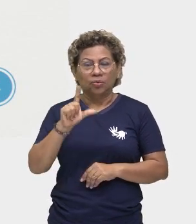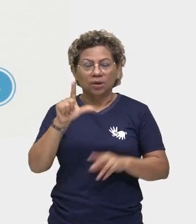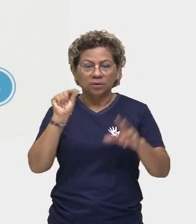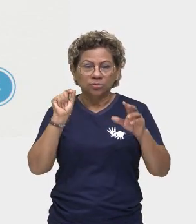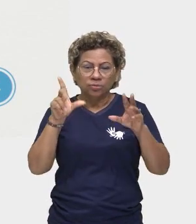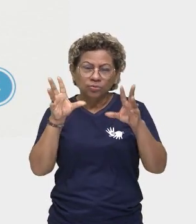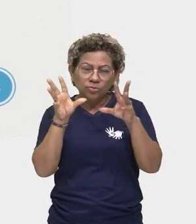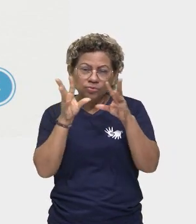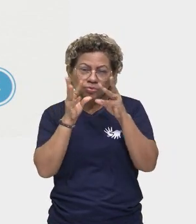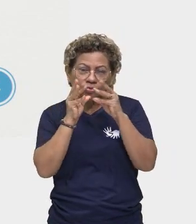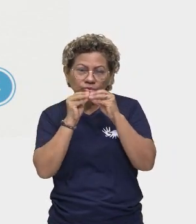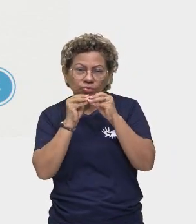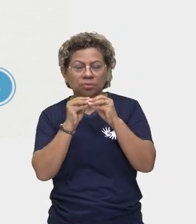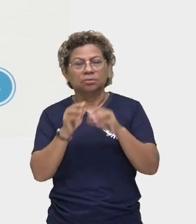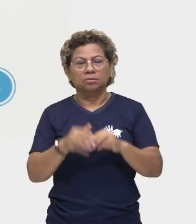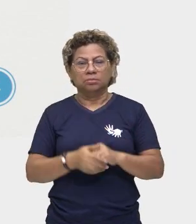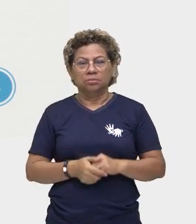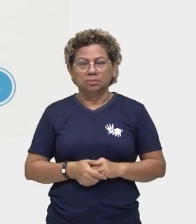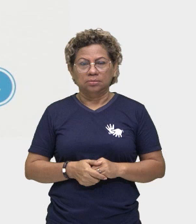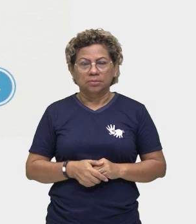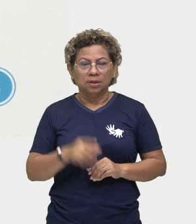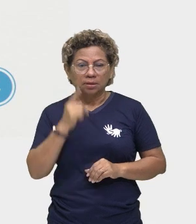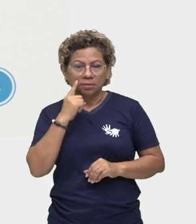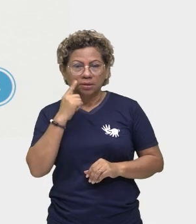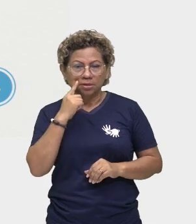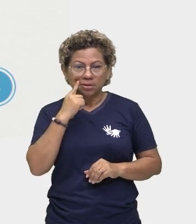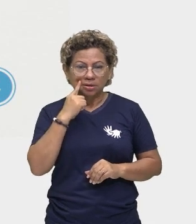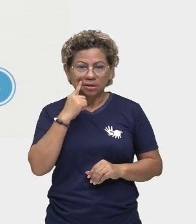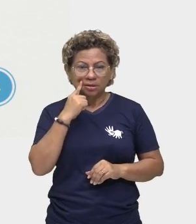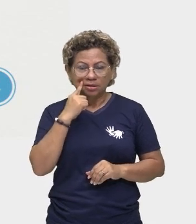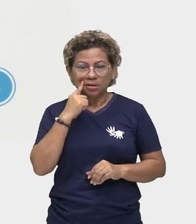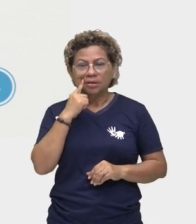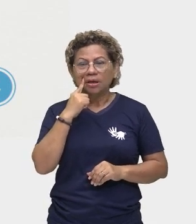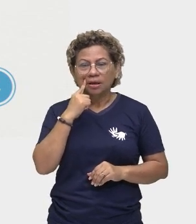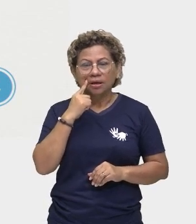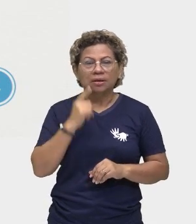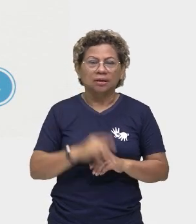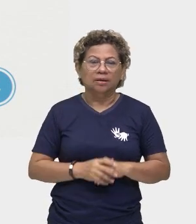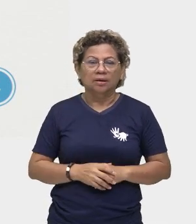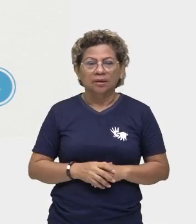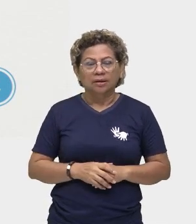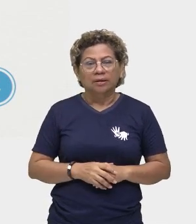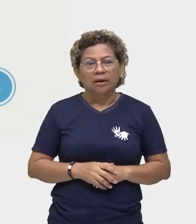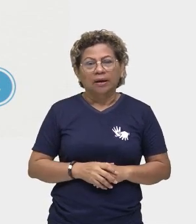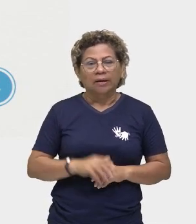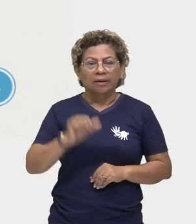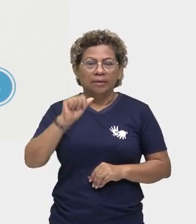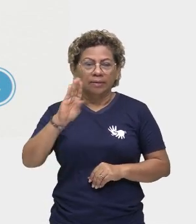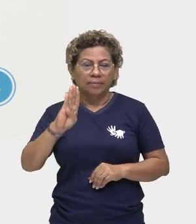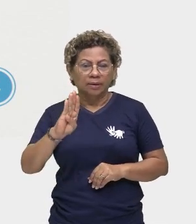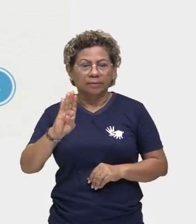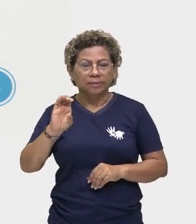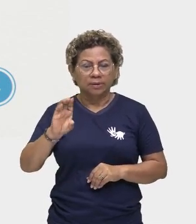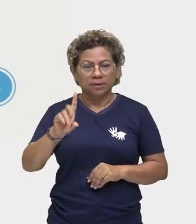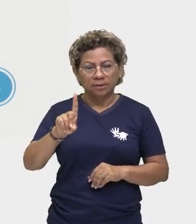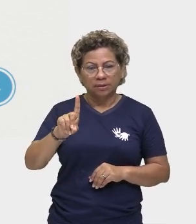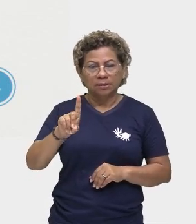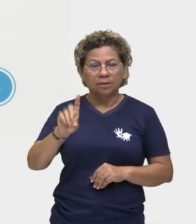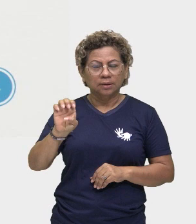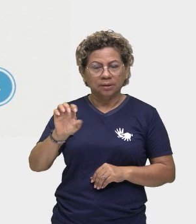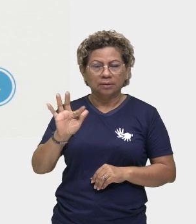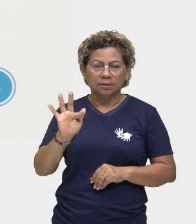nosso vértice A, vértice B, vértice C, vértice D, vértice E e o vértice